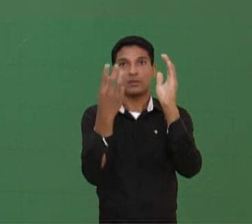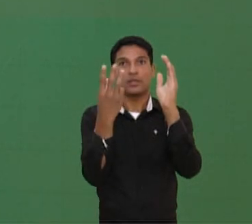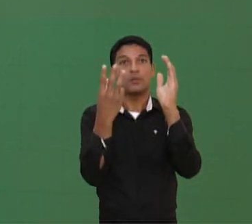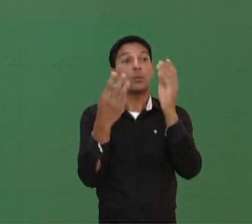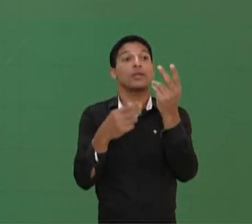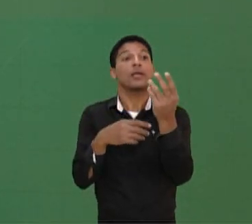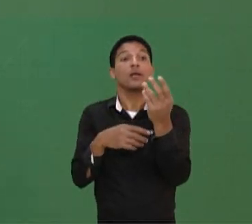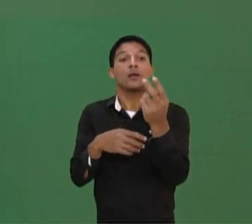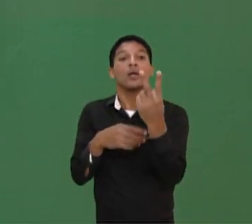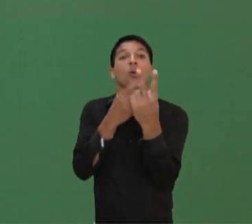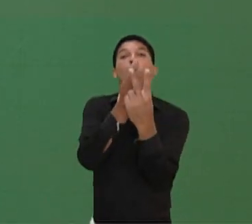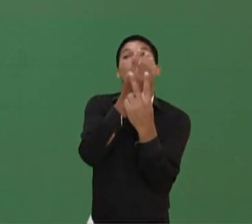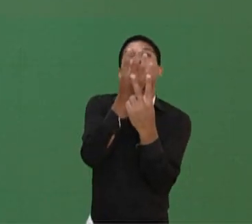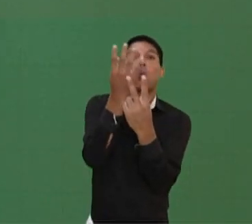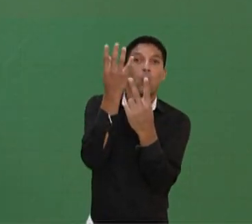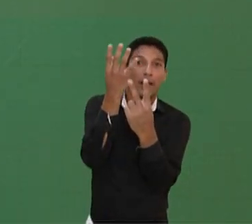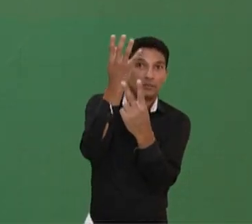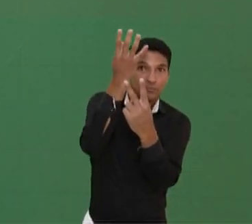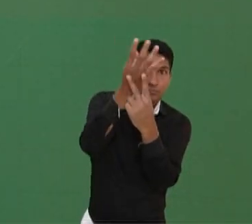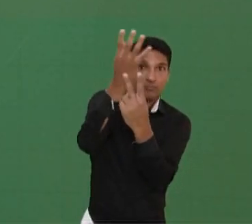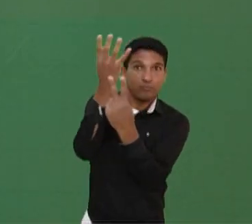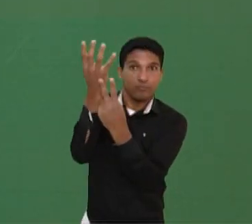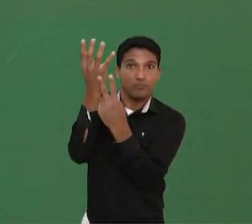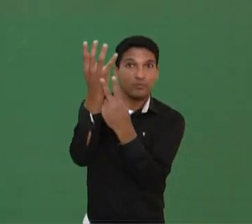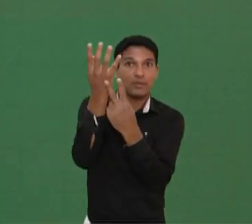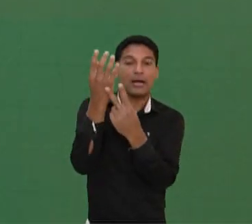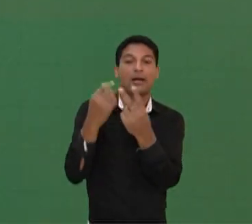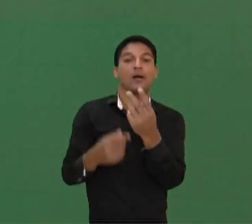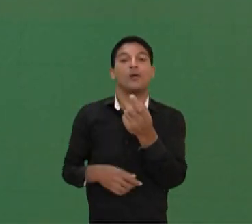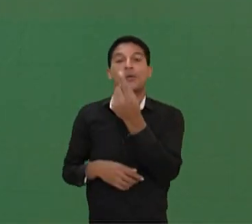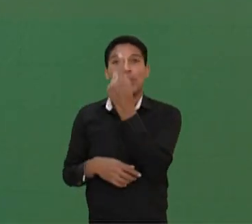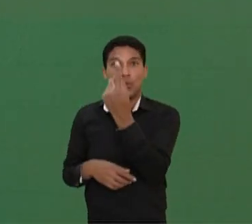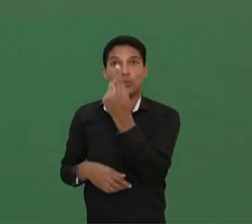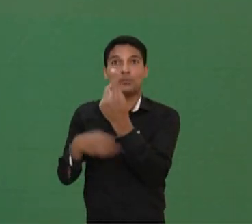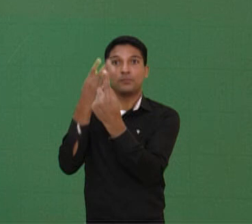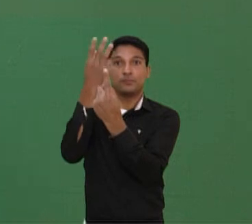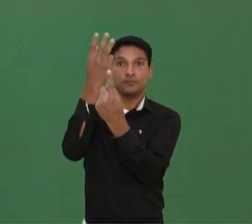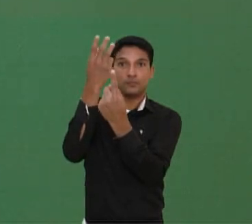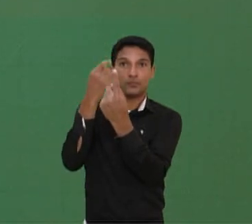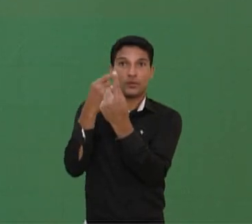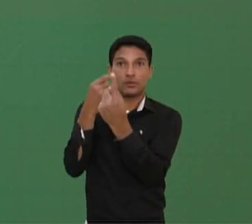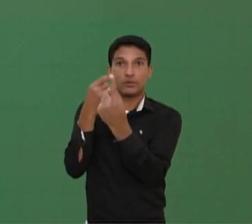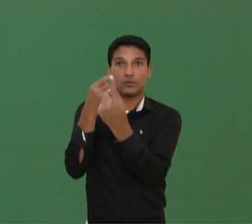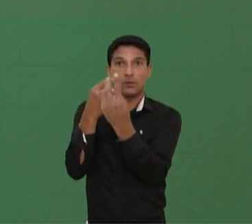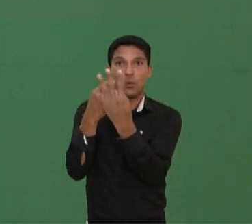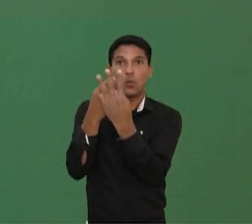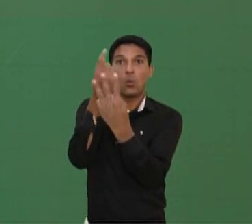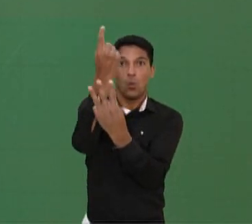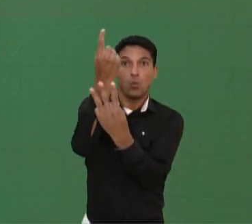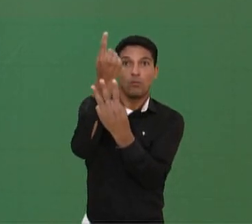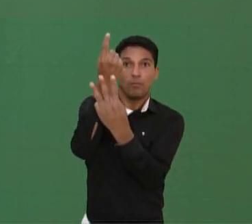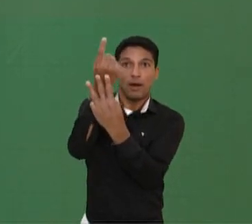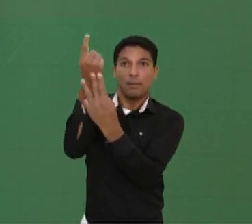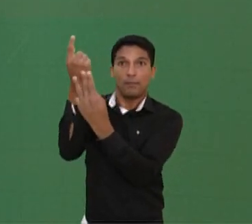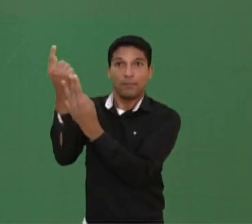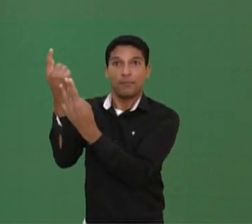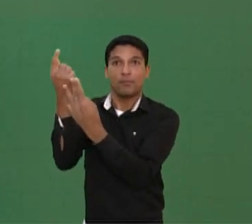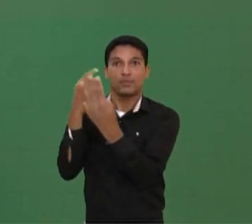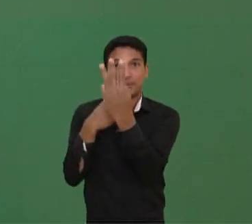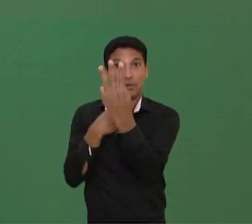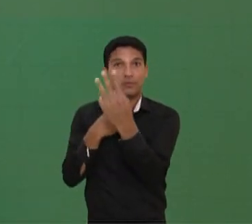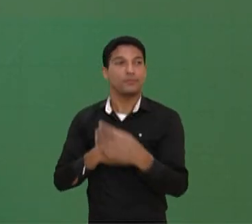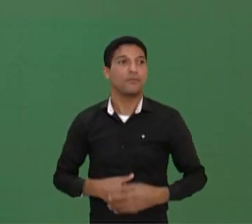repete 2 vezes e o 1 se repete 3 vezes, tá? De um total de quantos? De 1, 2, 3, 4,